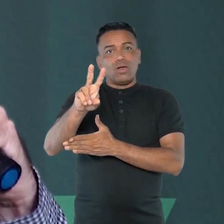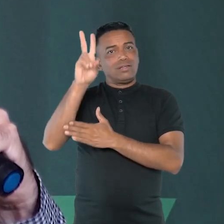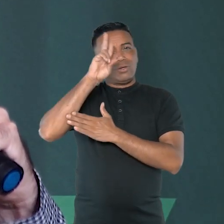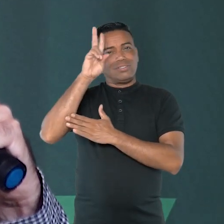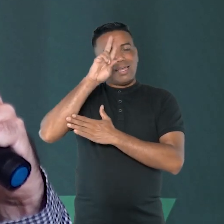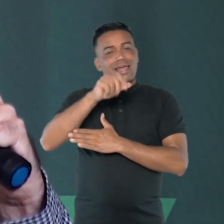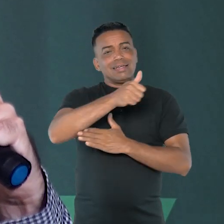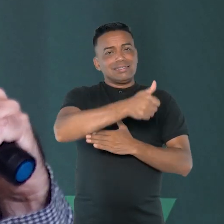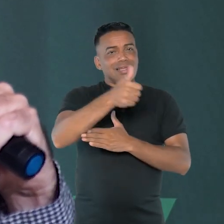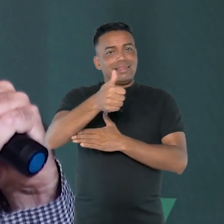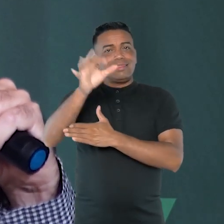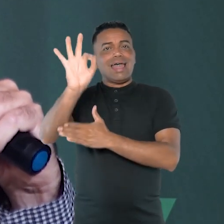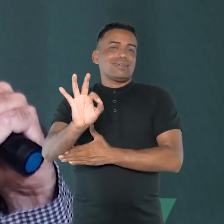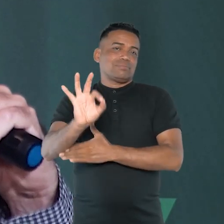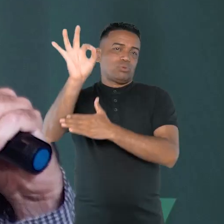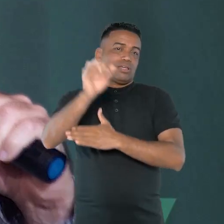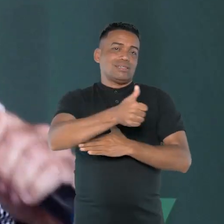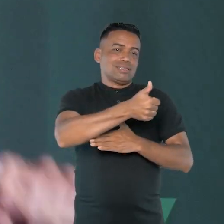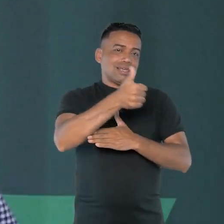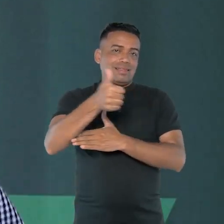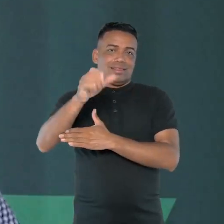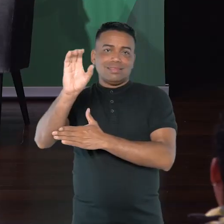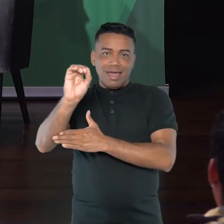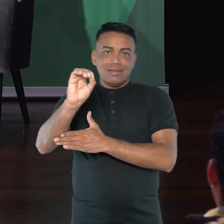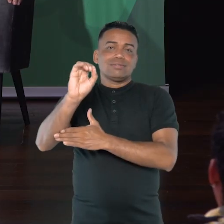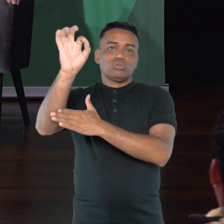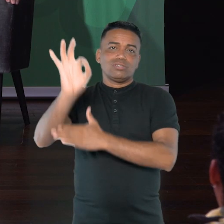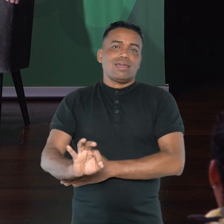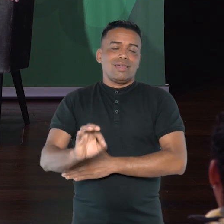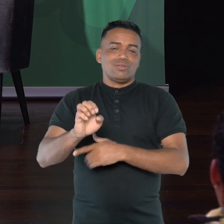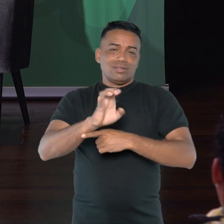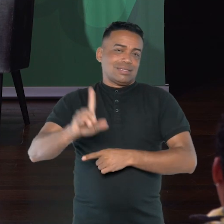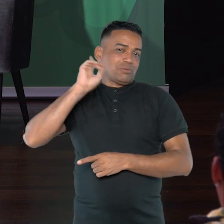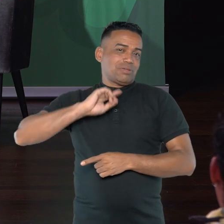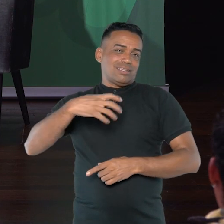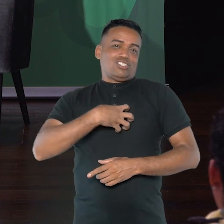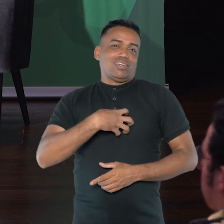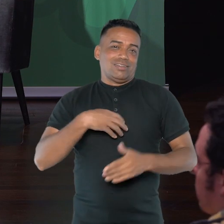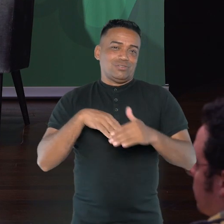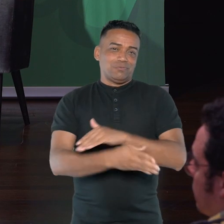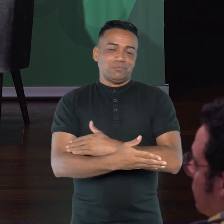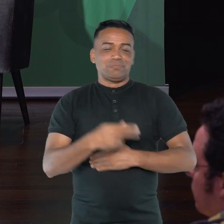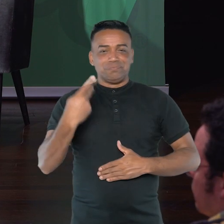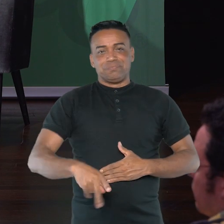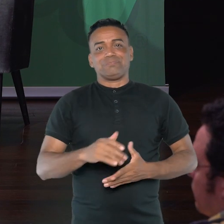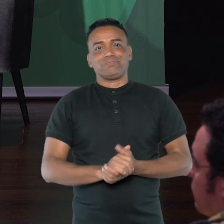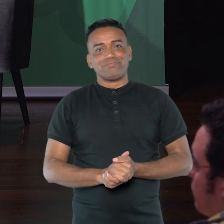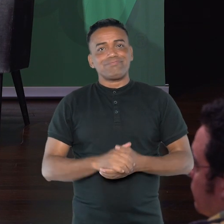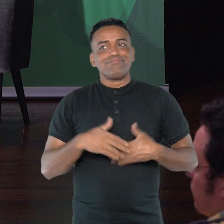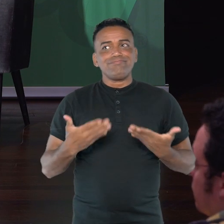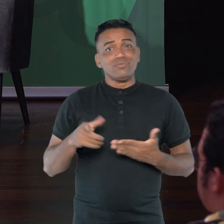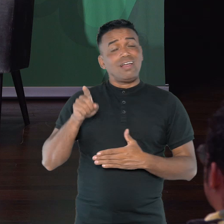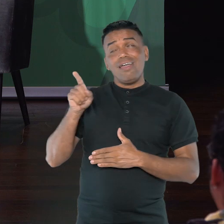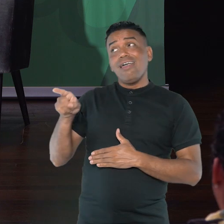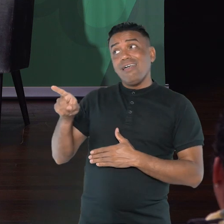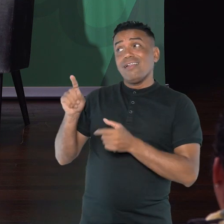110% mineira. Eu não diria 100%, eu diria que ela é 110% mineira. Maravilhoso. Bem, o Carlos Marcelo fez